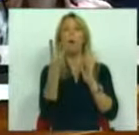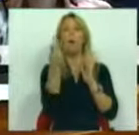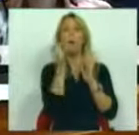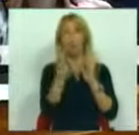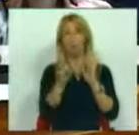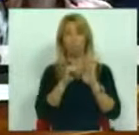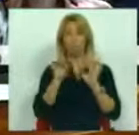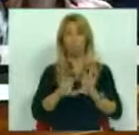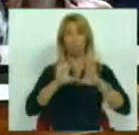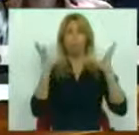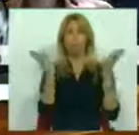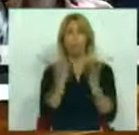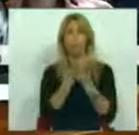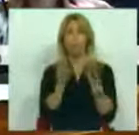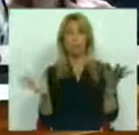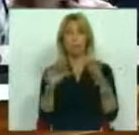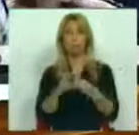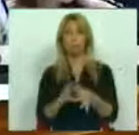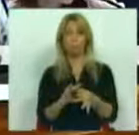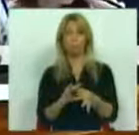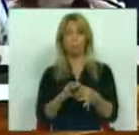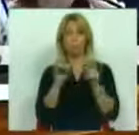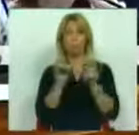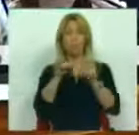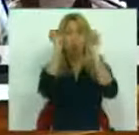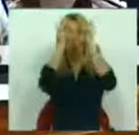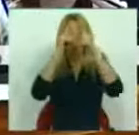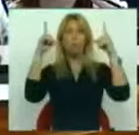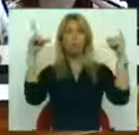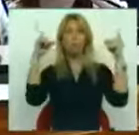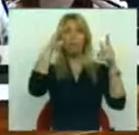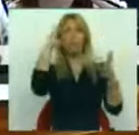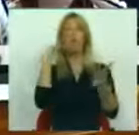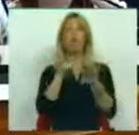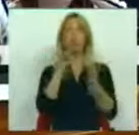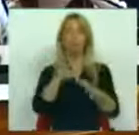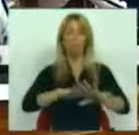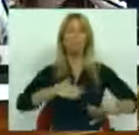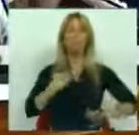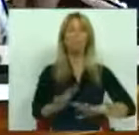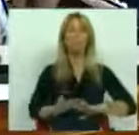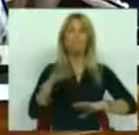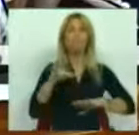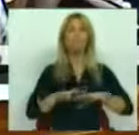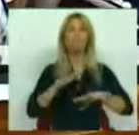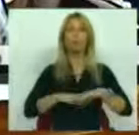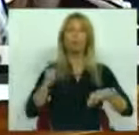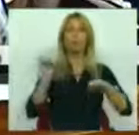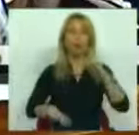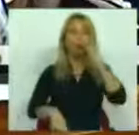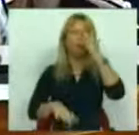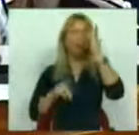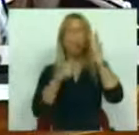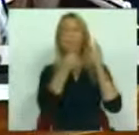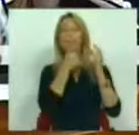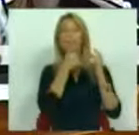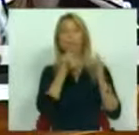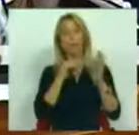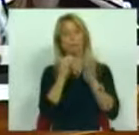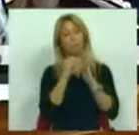da globalização. Esta concepção resulta reforçada por via da medida ajustada no memorando